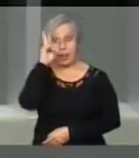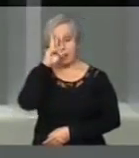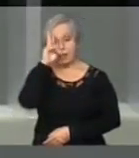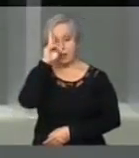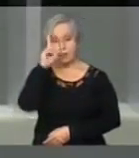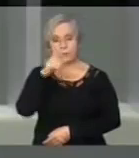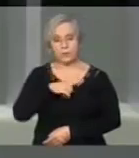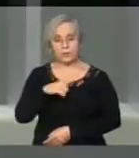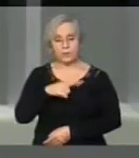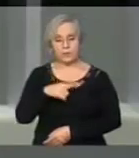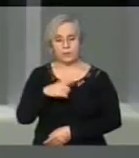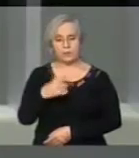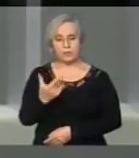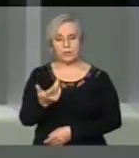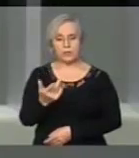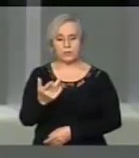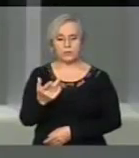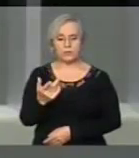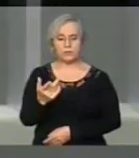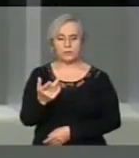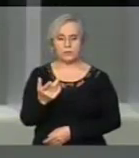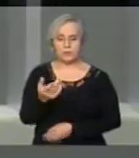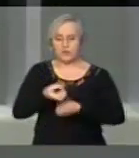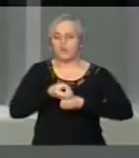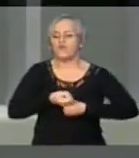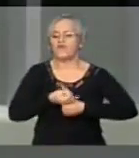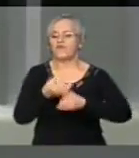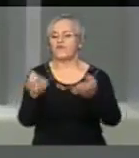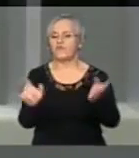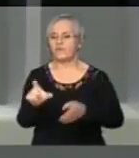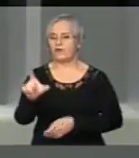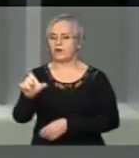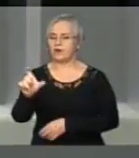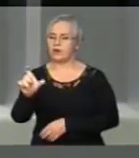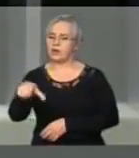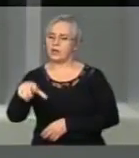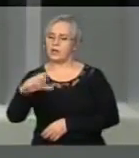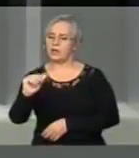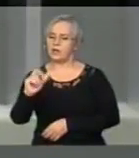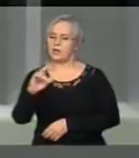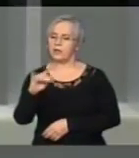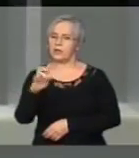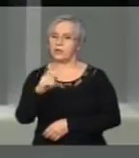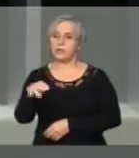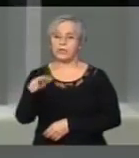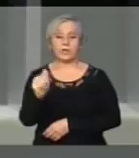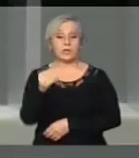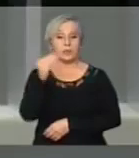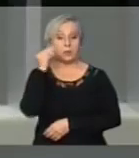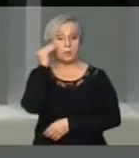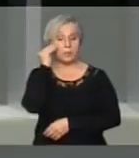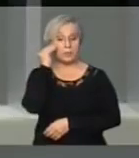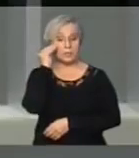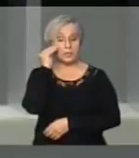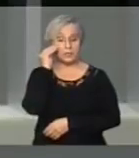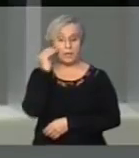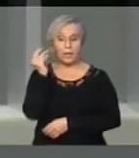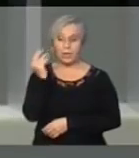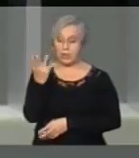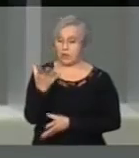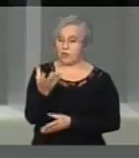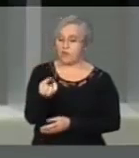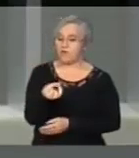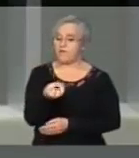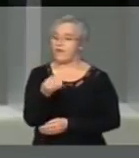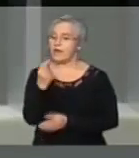de carteirinhas, não de estudante para pagar meia, mas para supostos pescadores, e isso